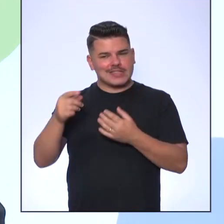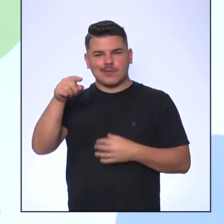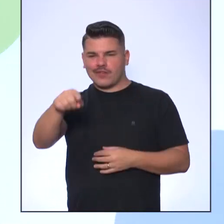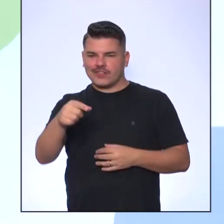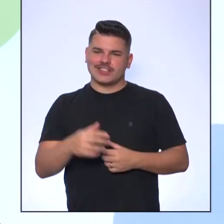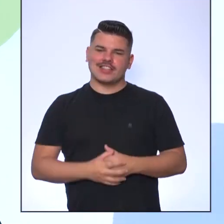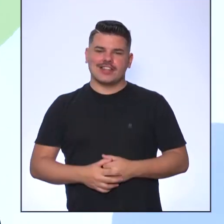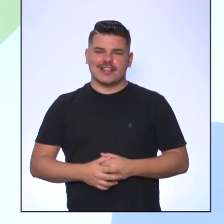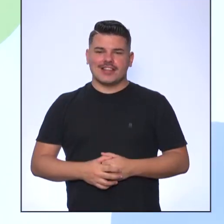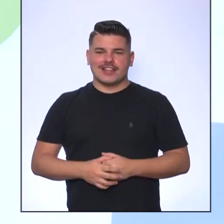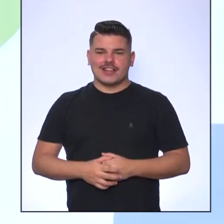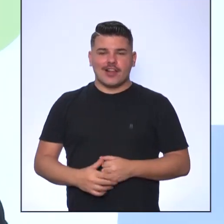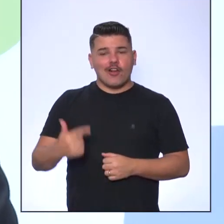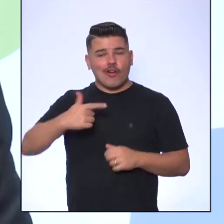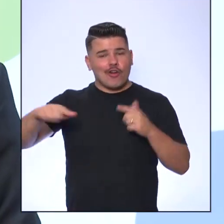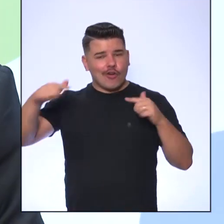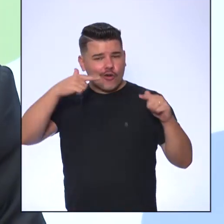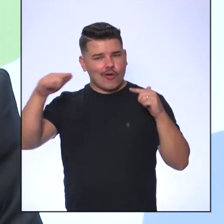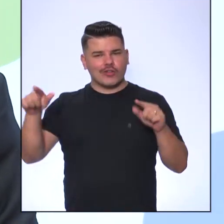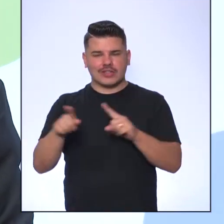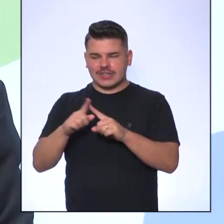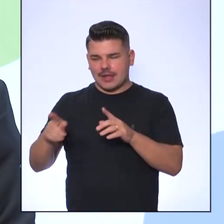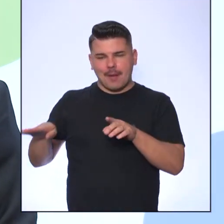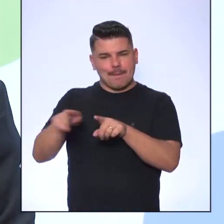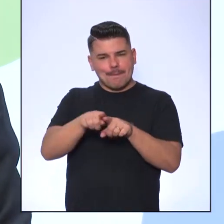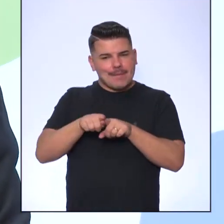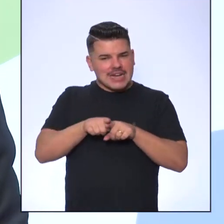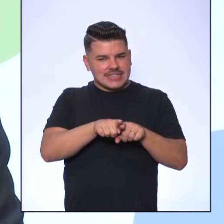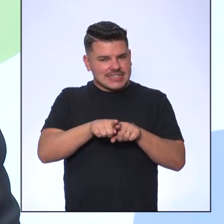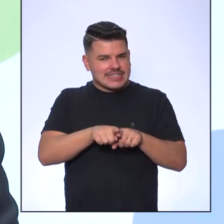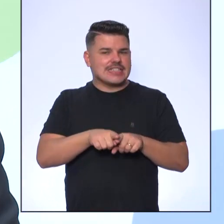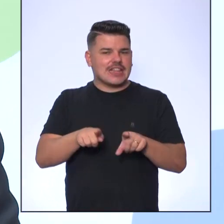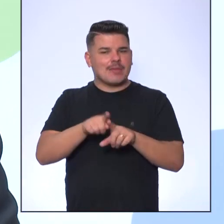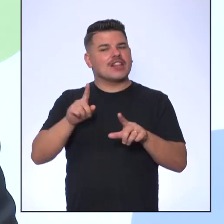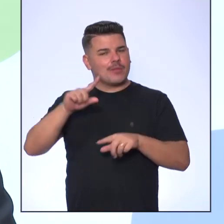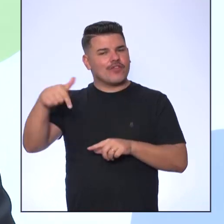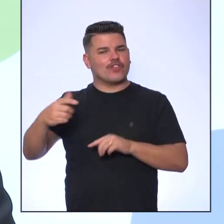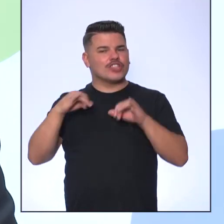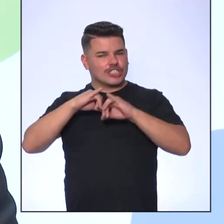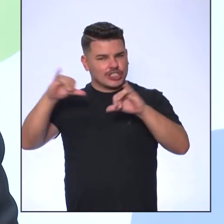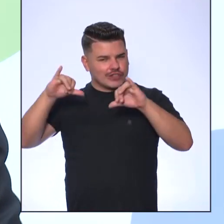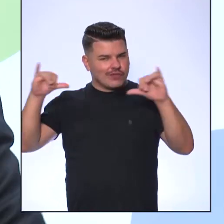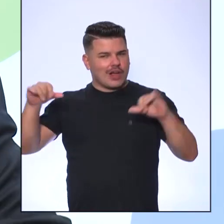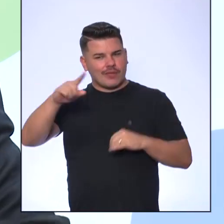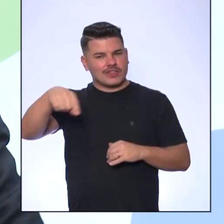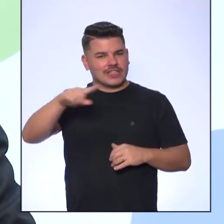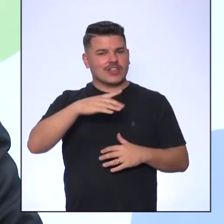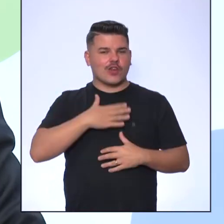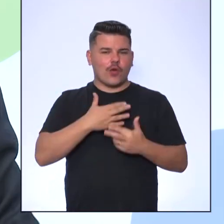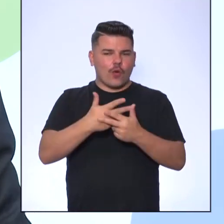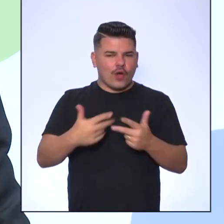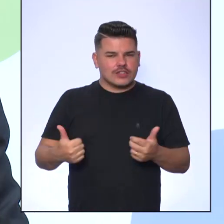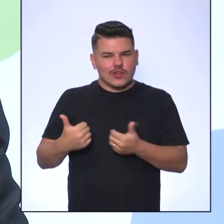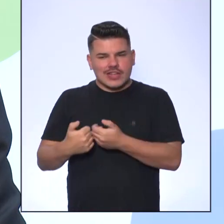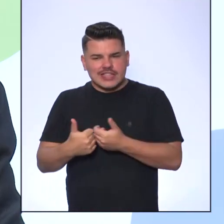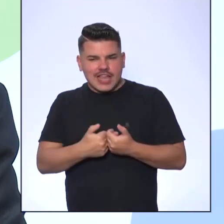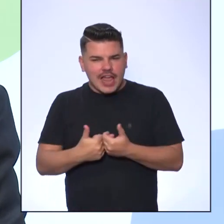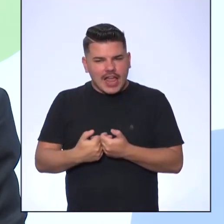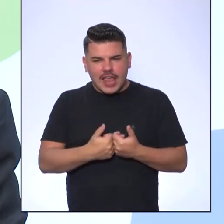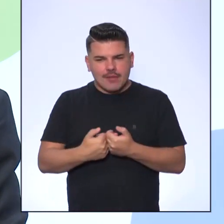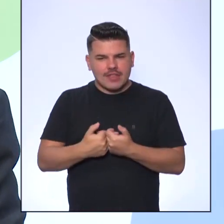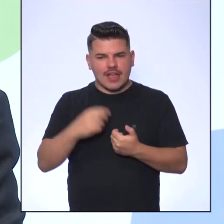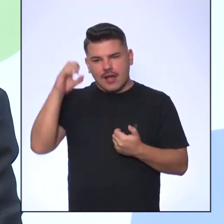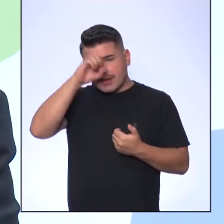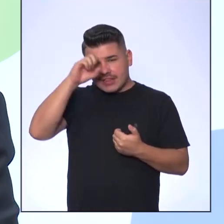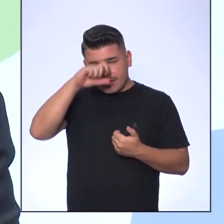está com outras plataformas aí parceiras, e eu vou pedir para estarem divulgando para vocês que tem coisas de game, coisas como, por